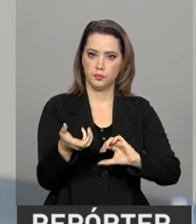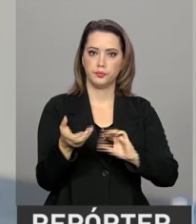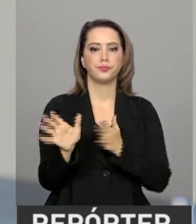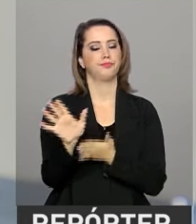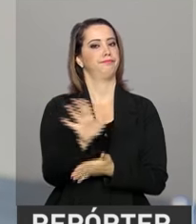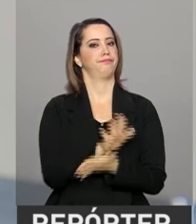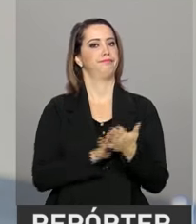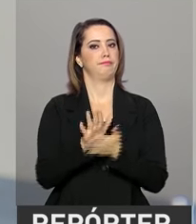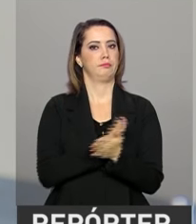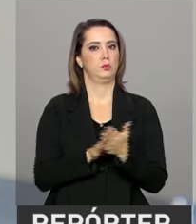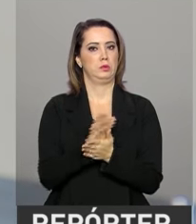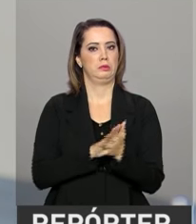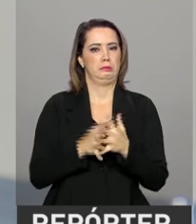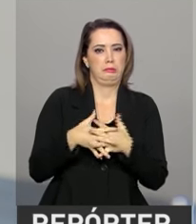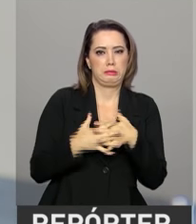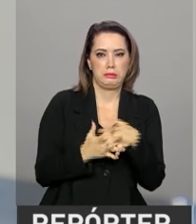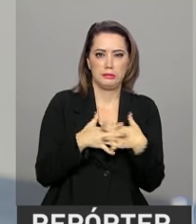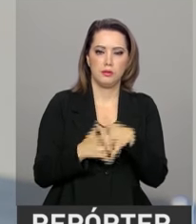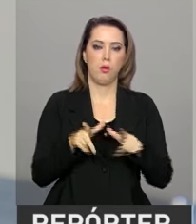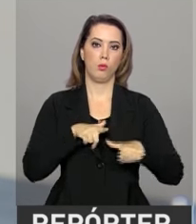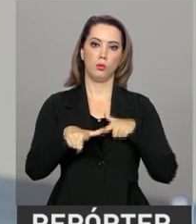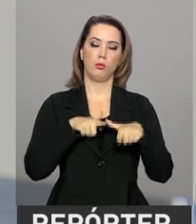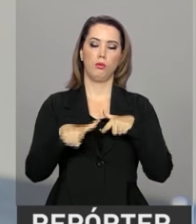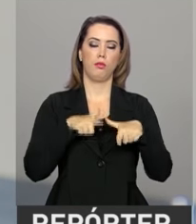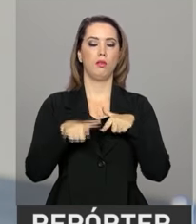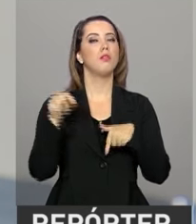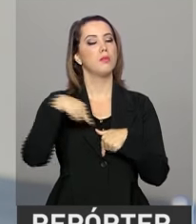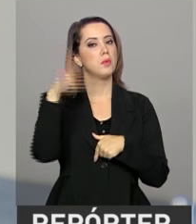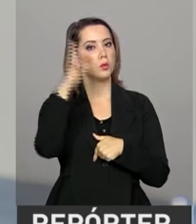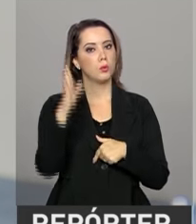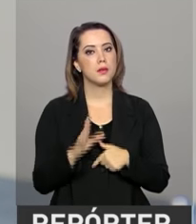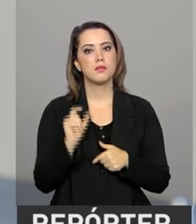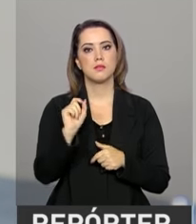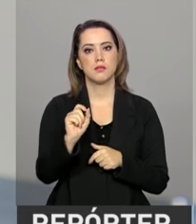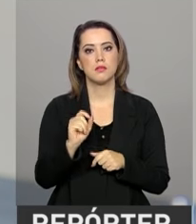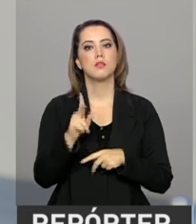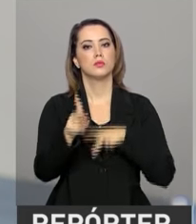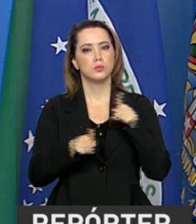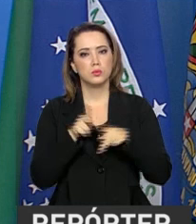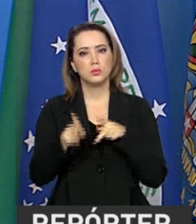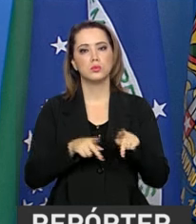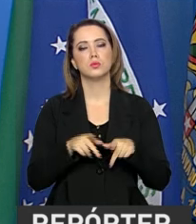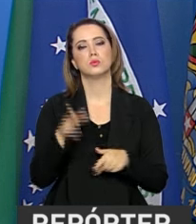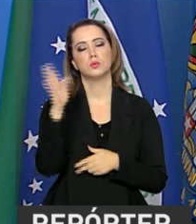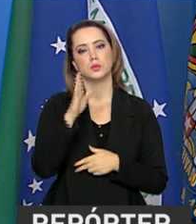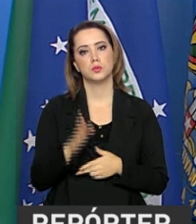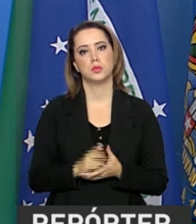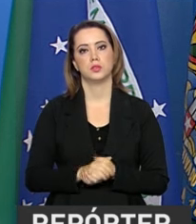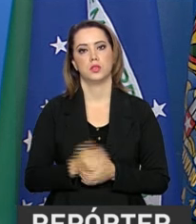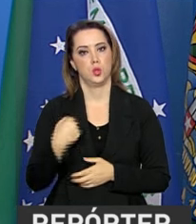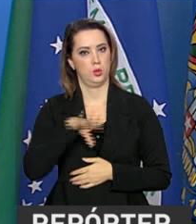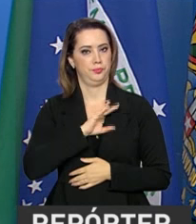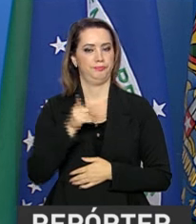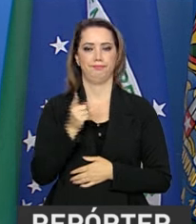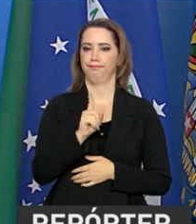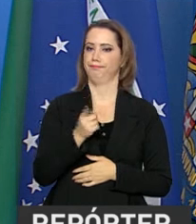nada vai embaraçar a tarefa de trabalhar em favor do Brasil e do povo brasileiro. Nós não vamos